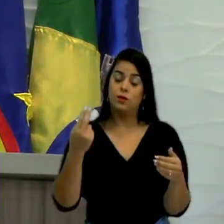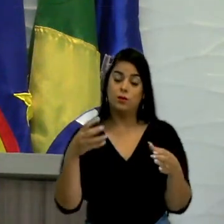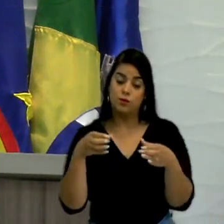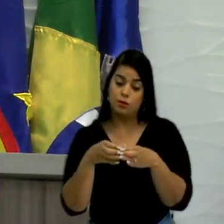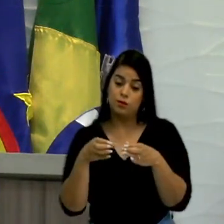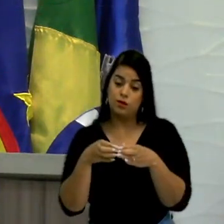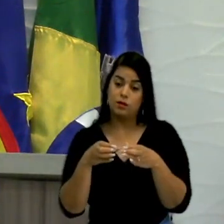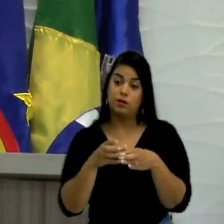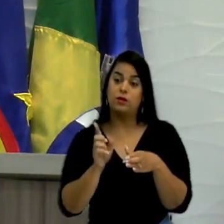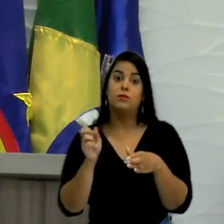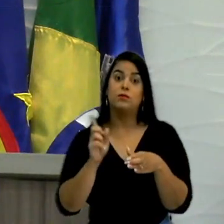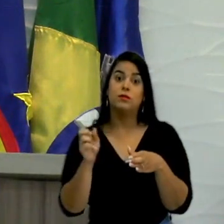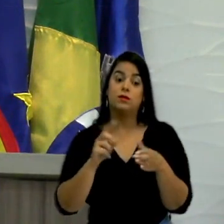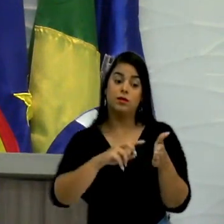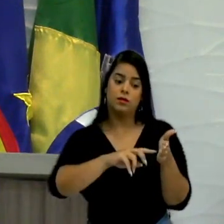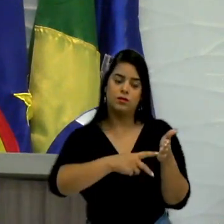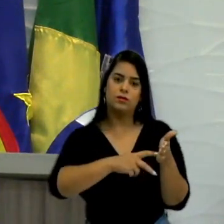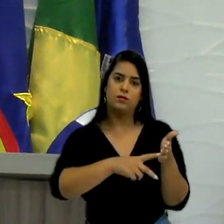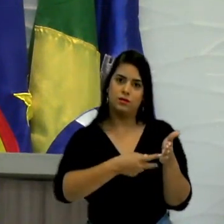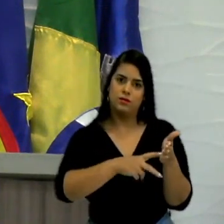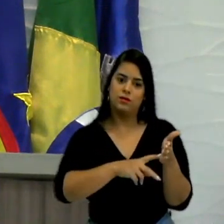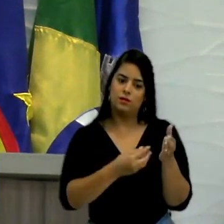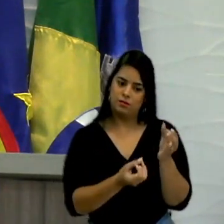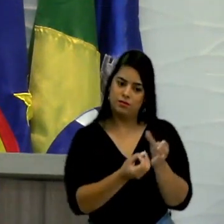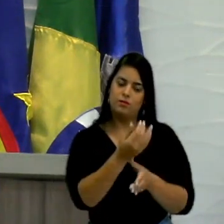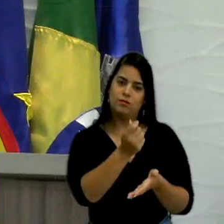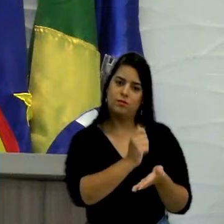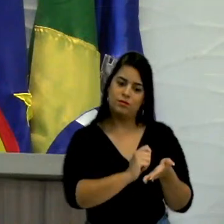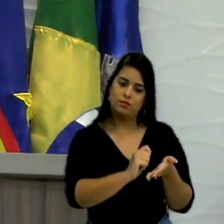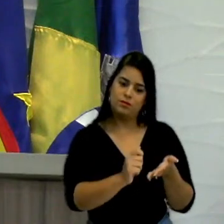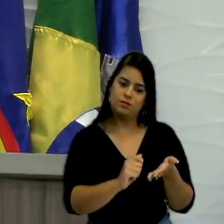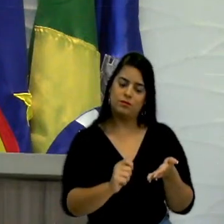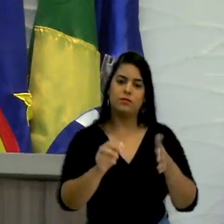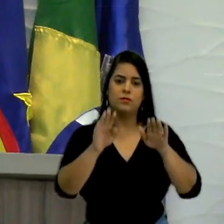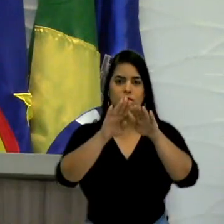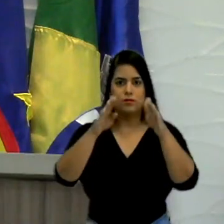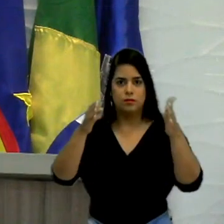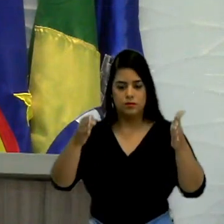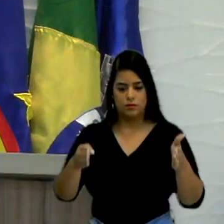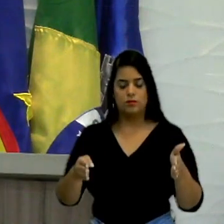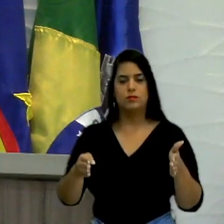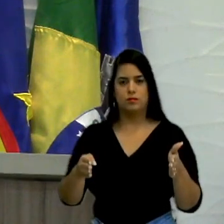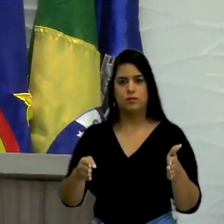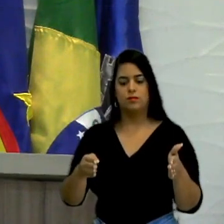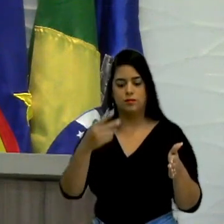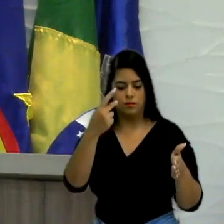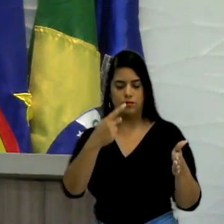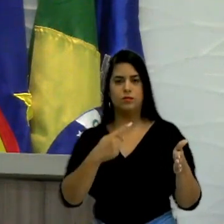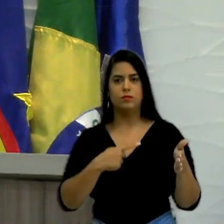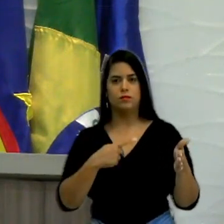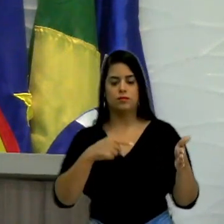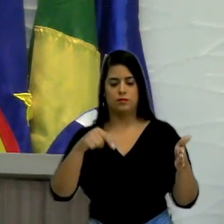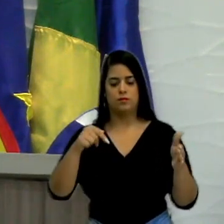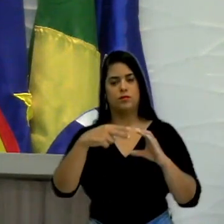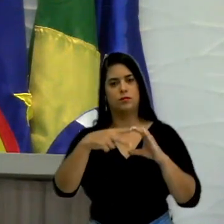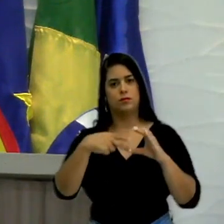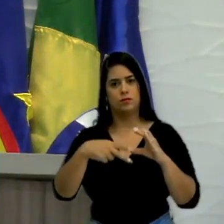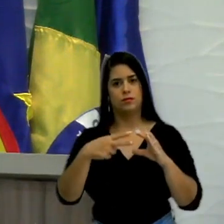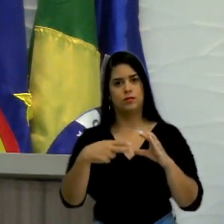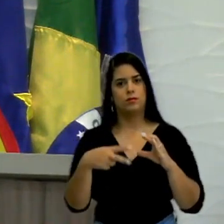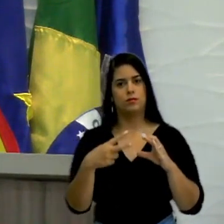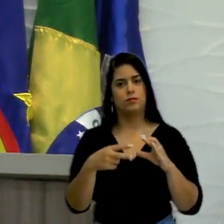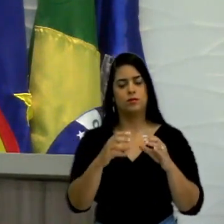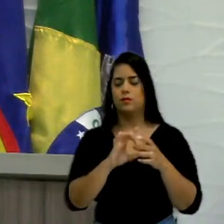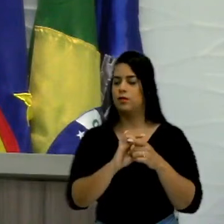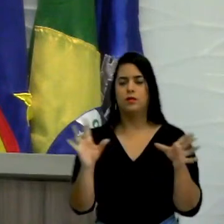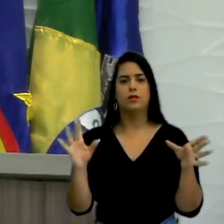lá no sindicato fazendo as inscrições. O nosso gabinete aqui, enquanto vereador, também está disponível ao nosso agricultor, agricultora, né,